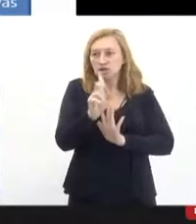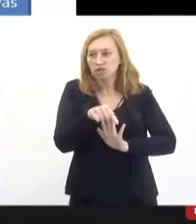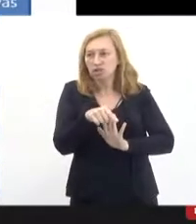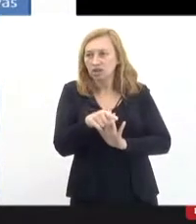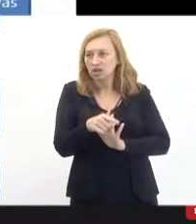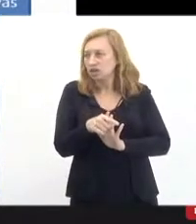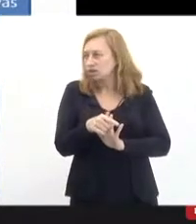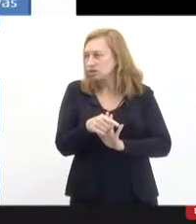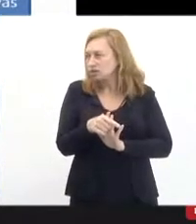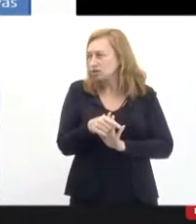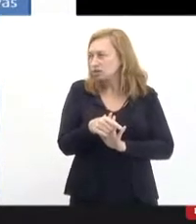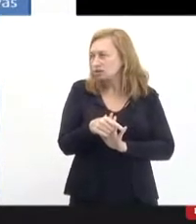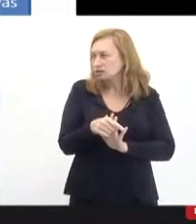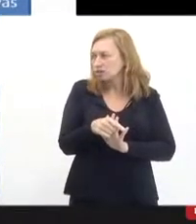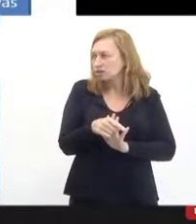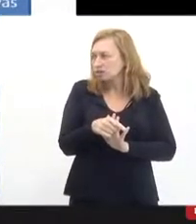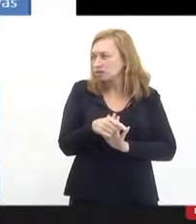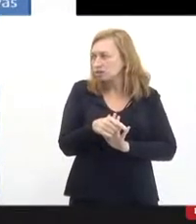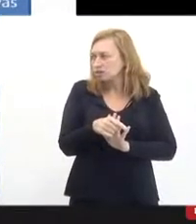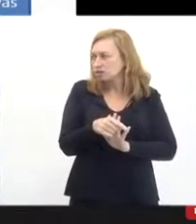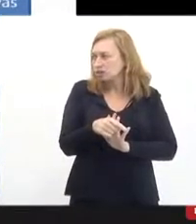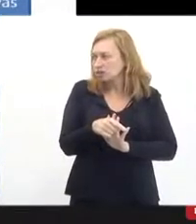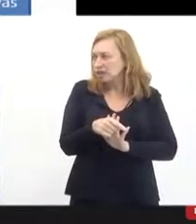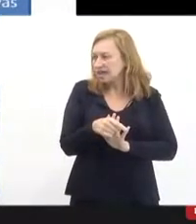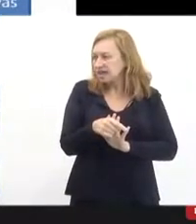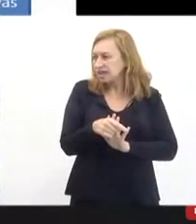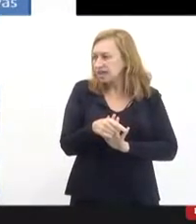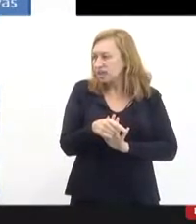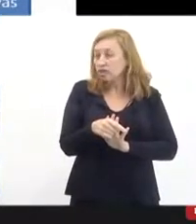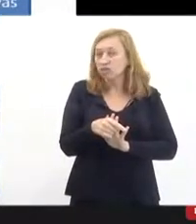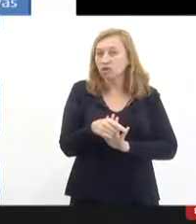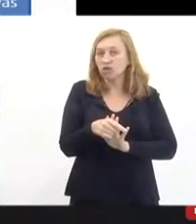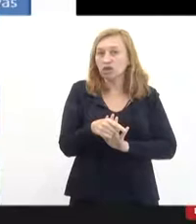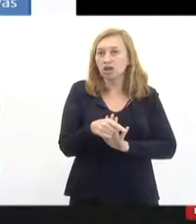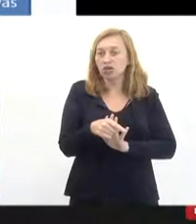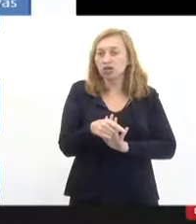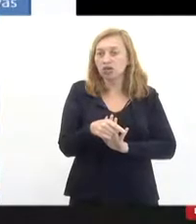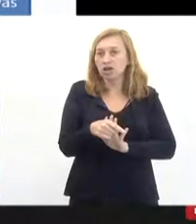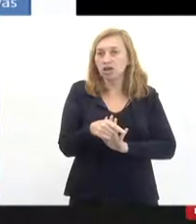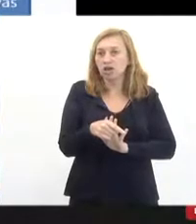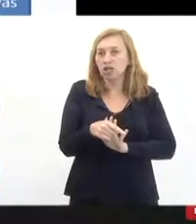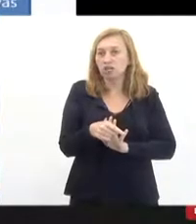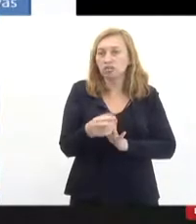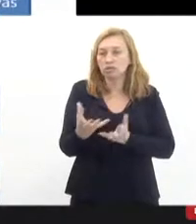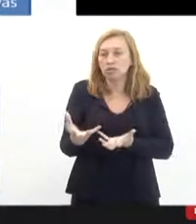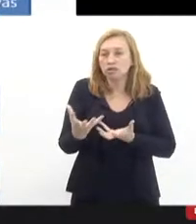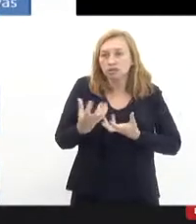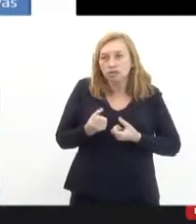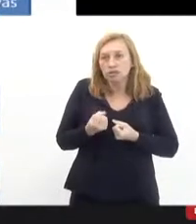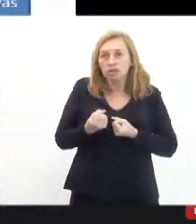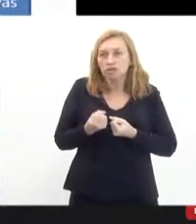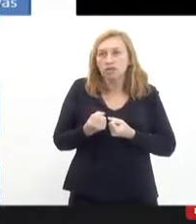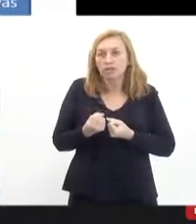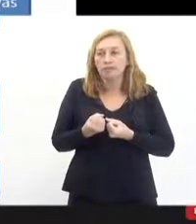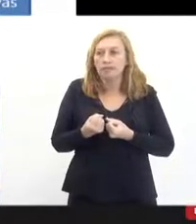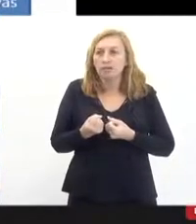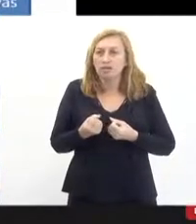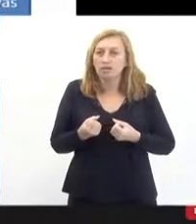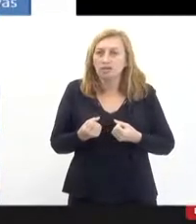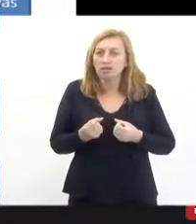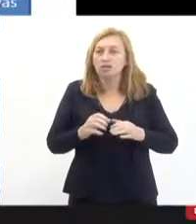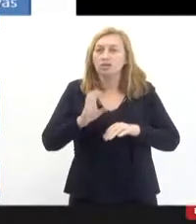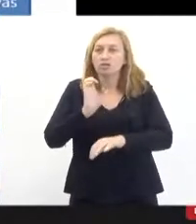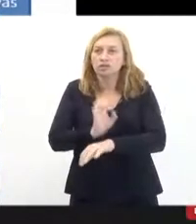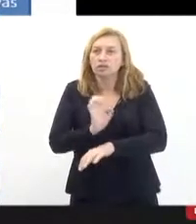Estado tem que demonstrar que tem uma expectativa maior de receber do que não receber, né? Então, o Estado tem que